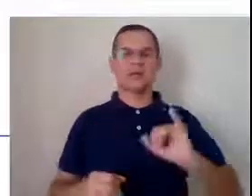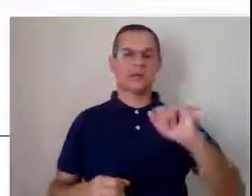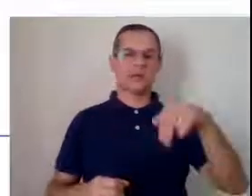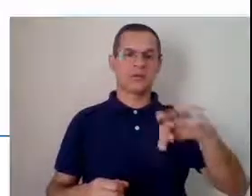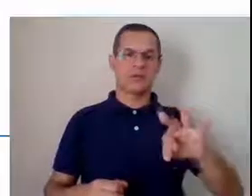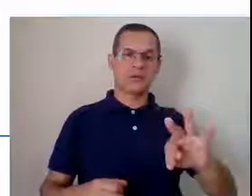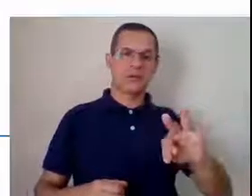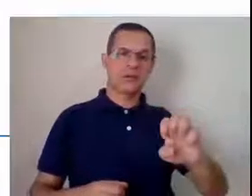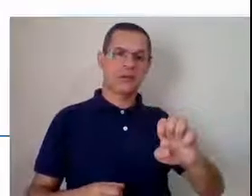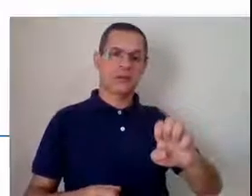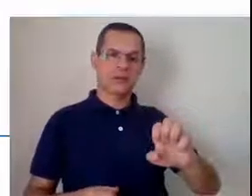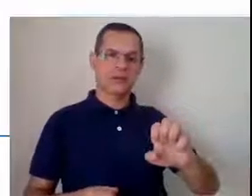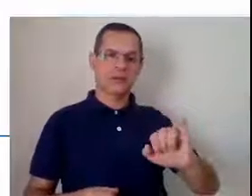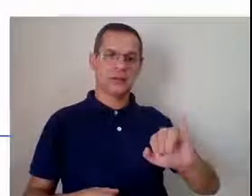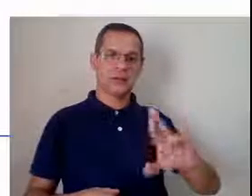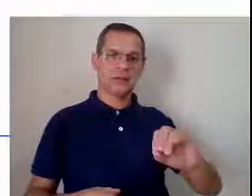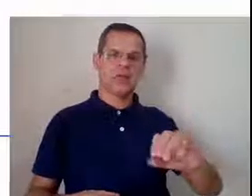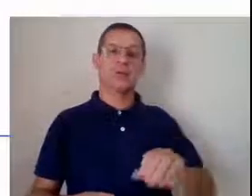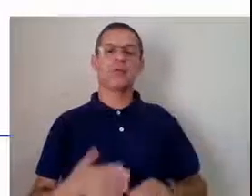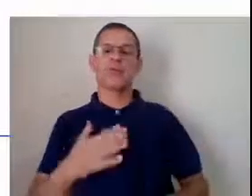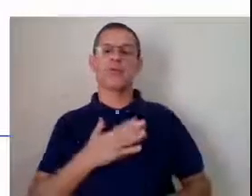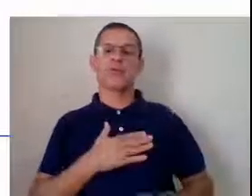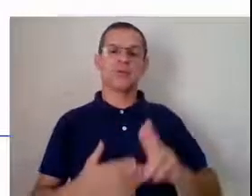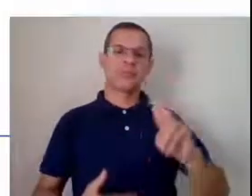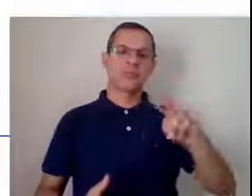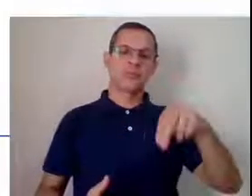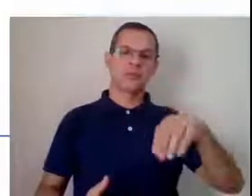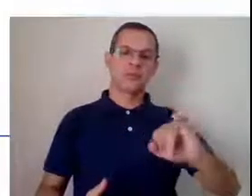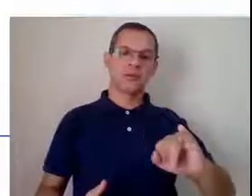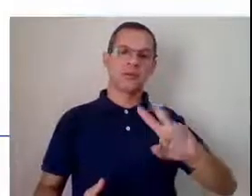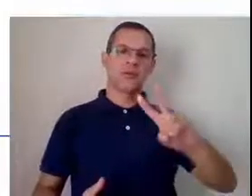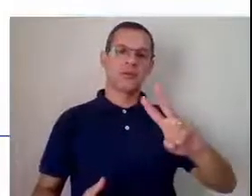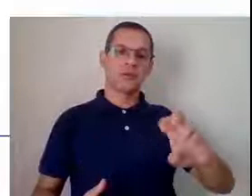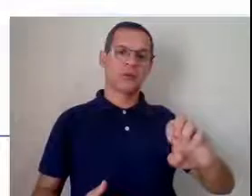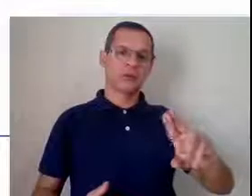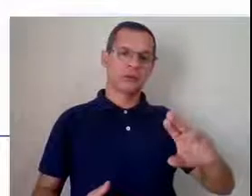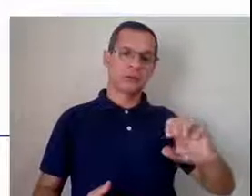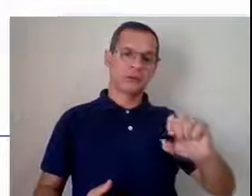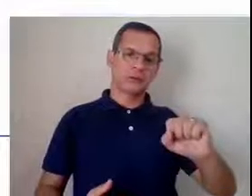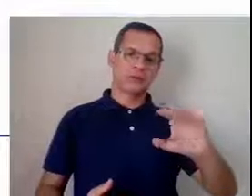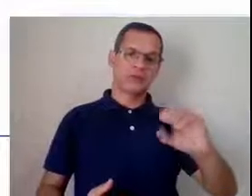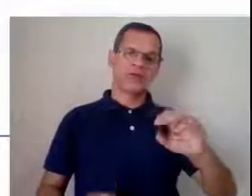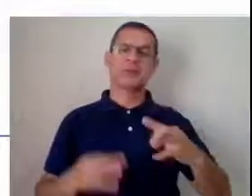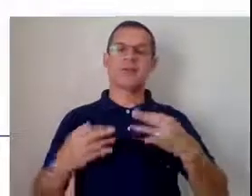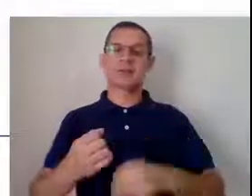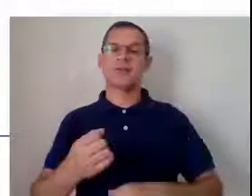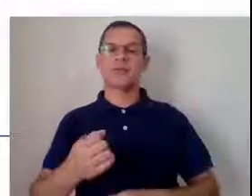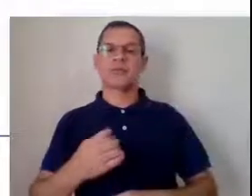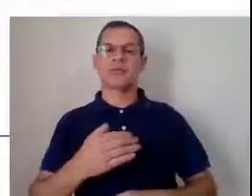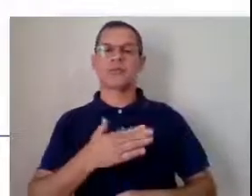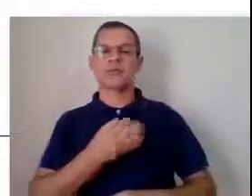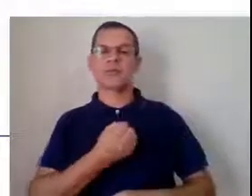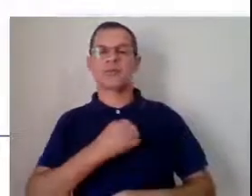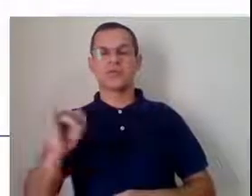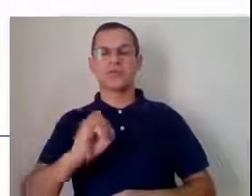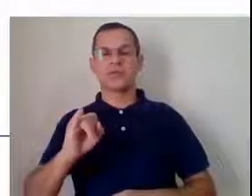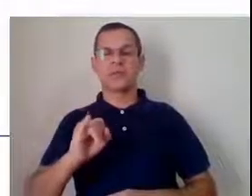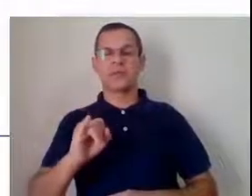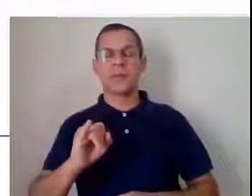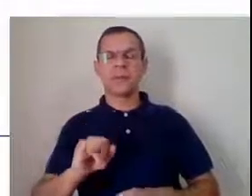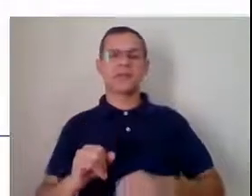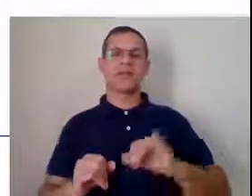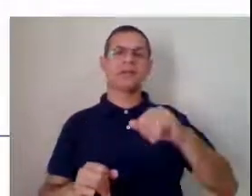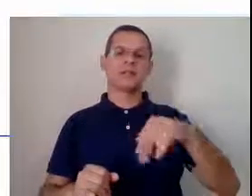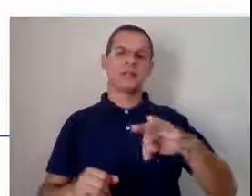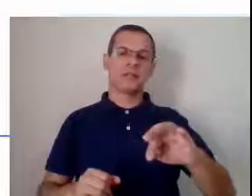inteiros, tá? Então, meu universo serão todos os números inteiros. Então, A